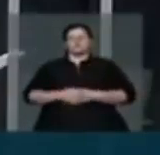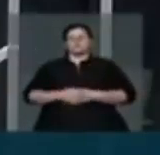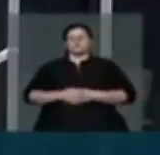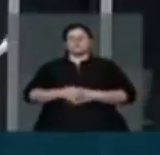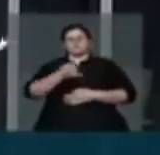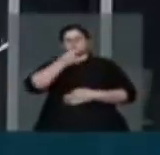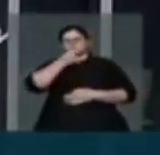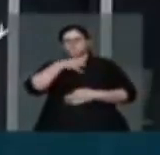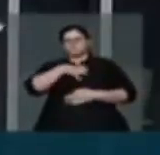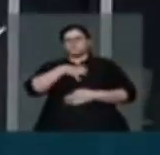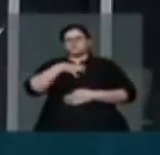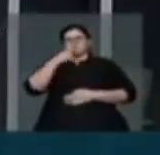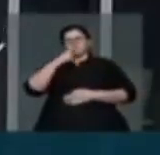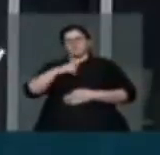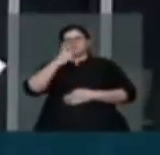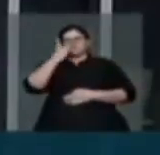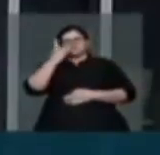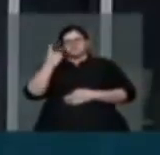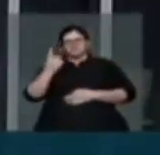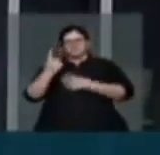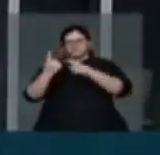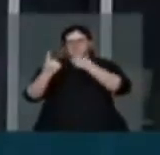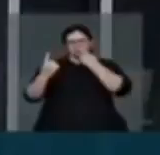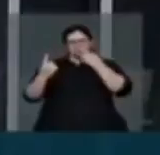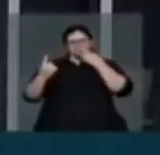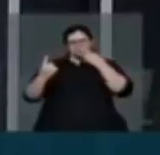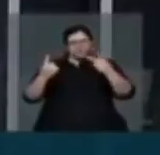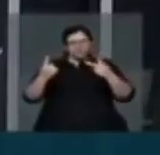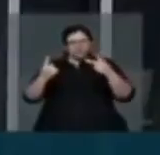Lamentavelmente, temos que assistir um parlamentar desta casa